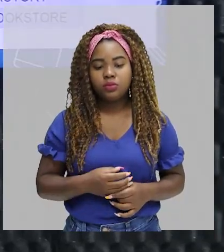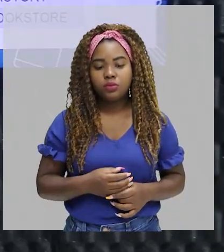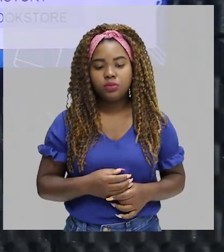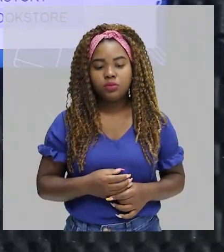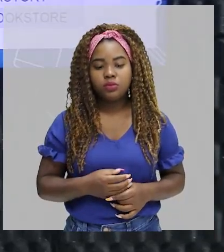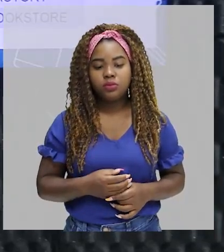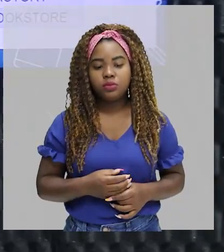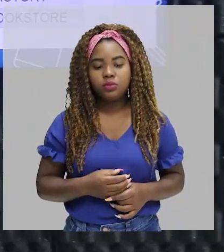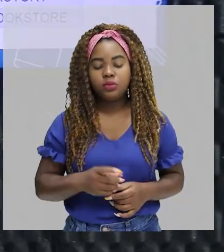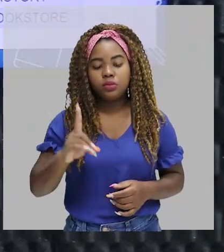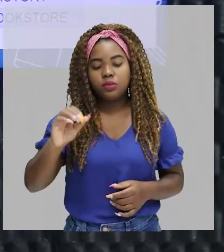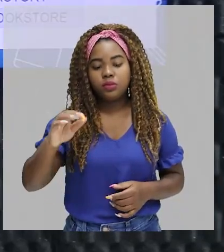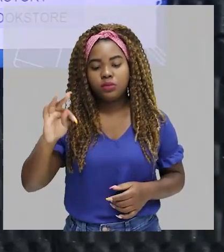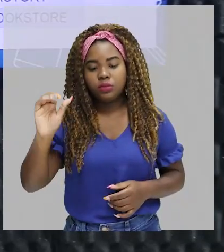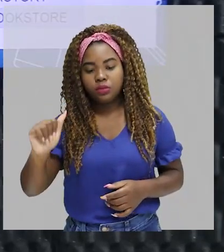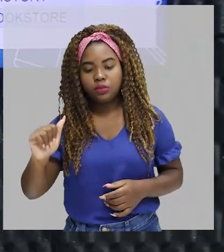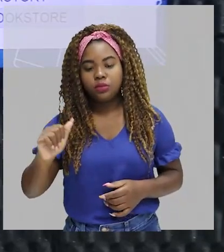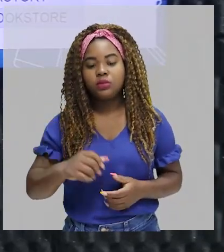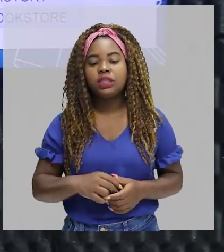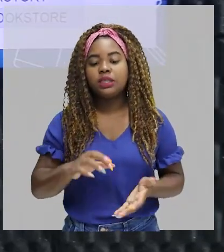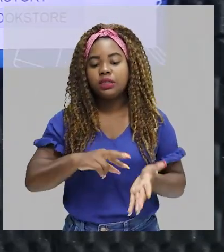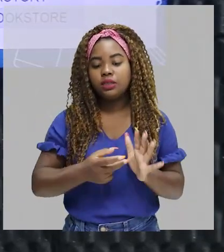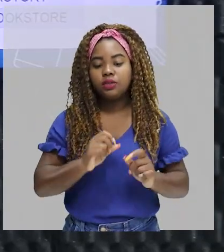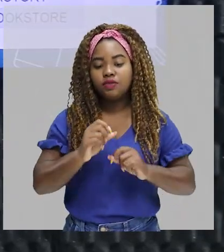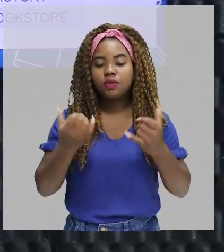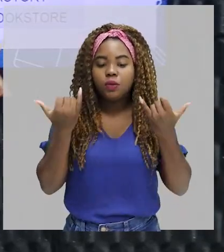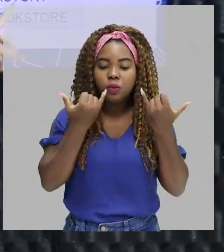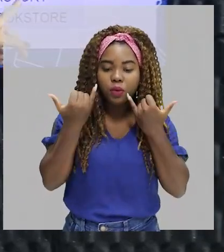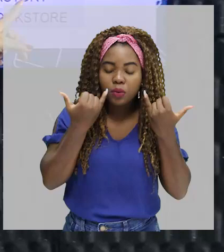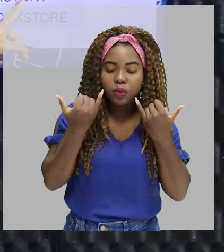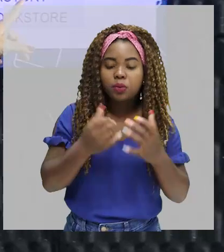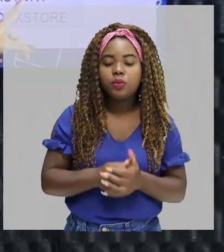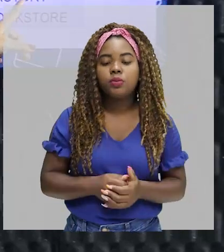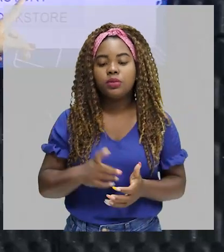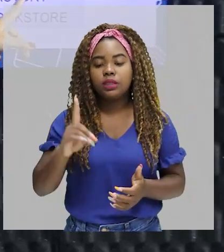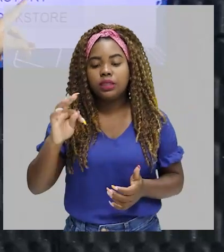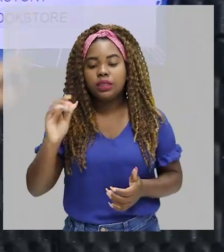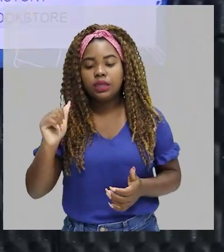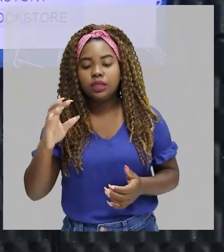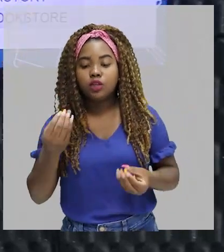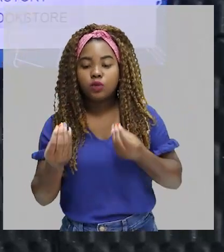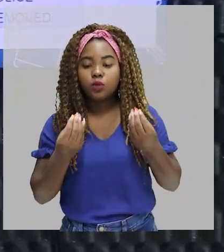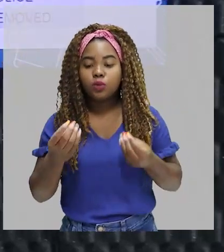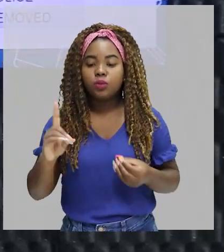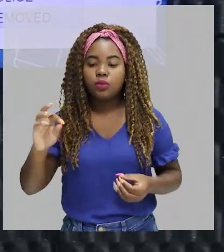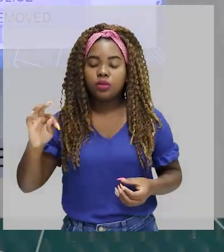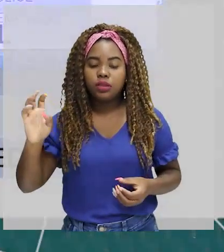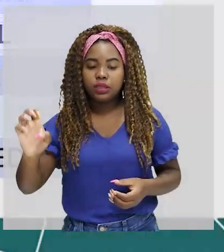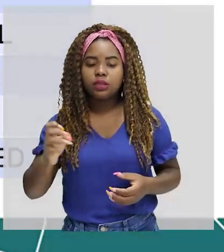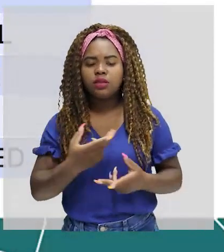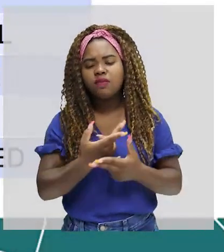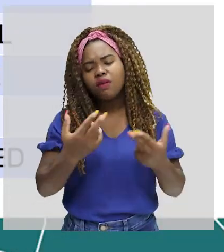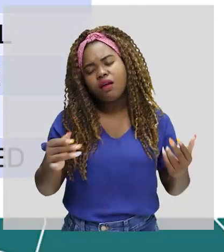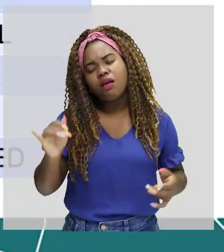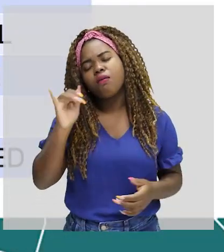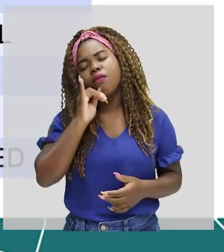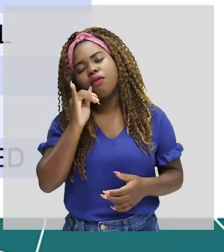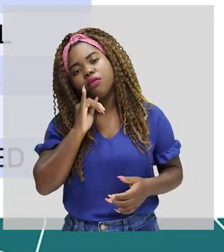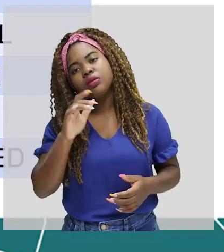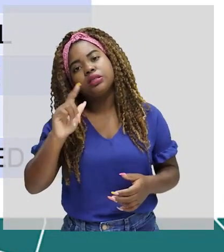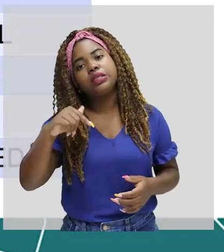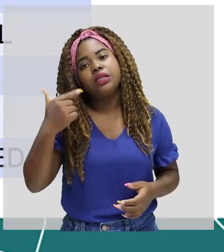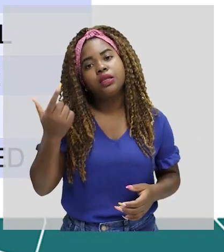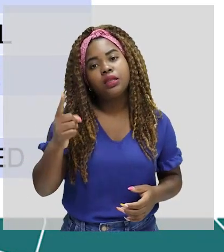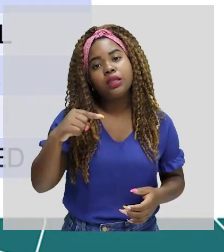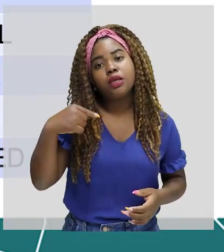data, mas data significa dados. Data em inglês é date, tá bom? E tem vários exemplos que depois com